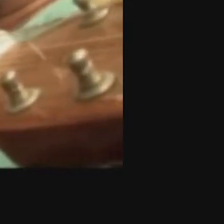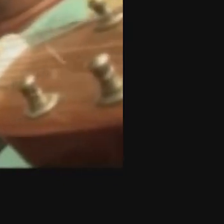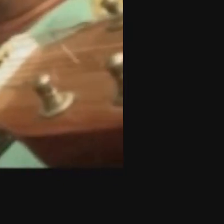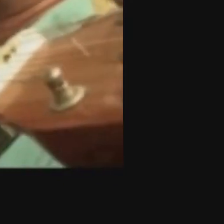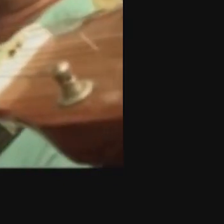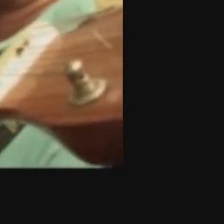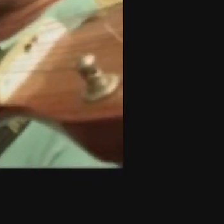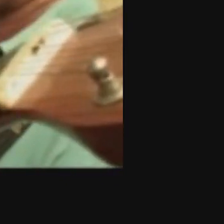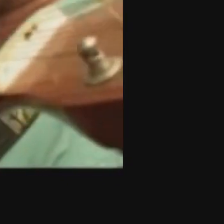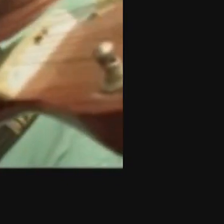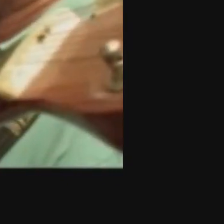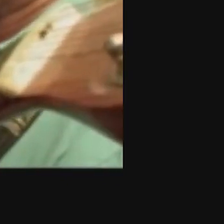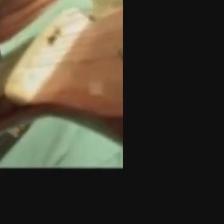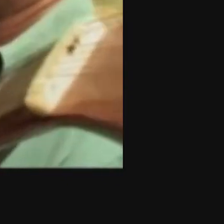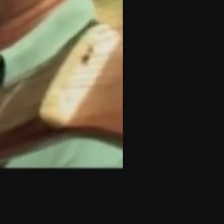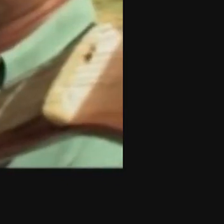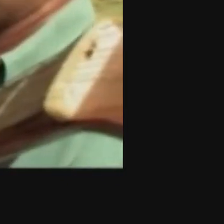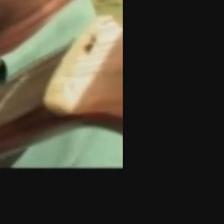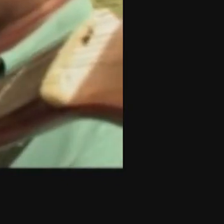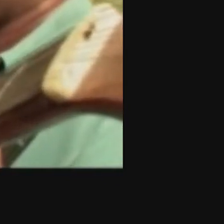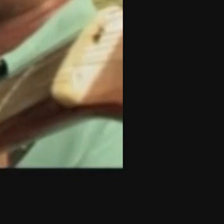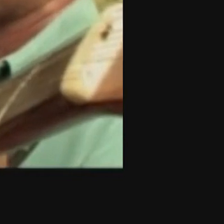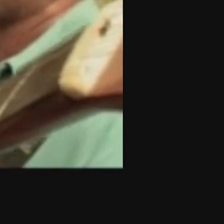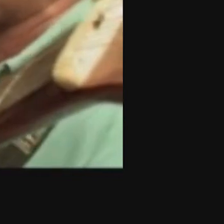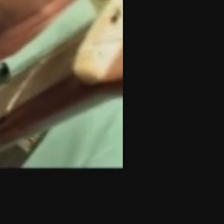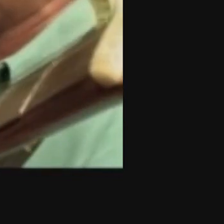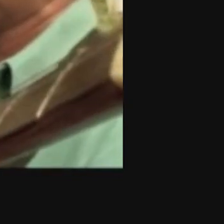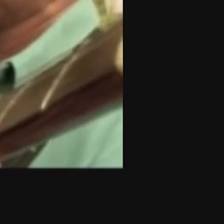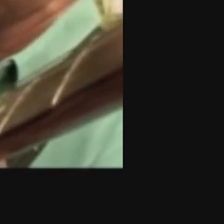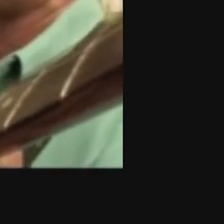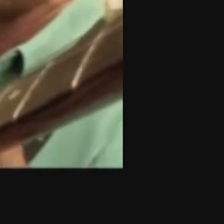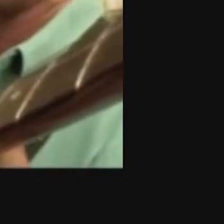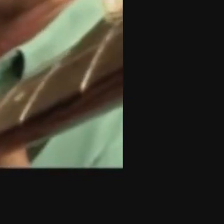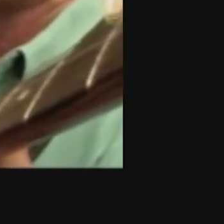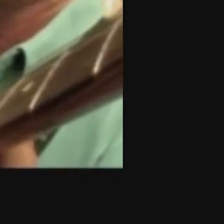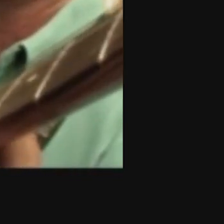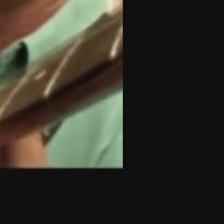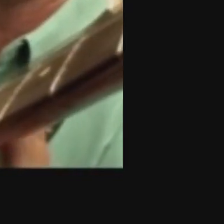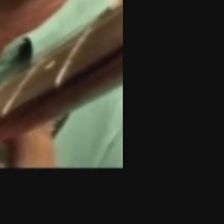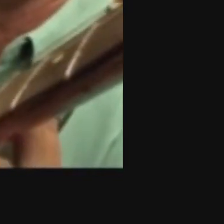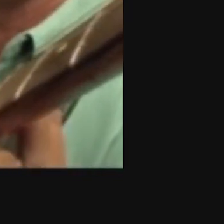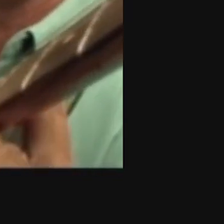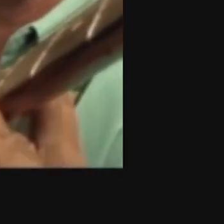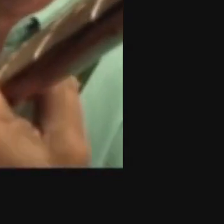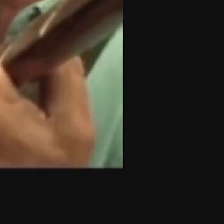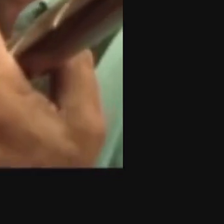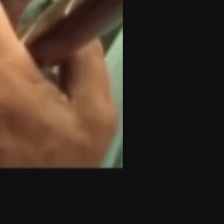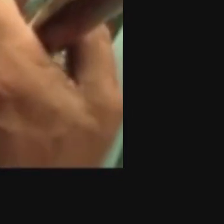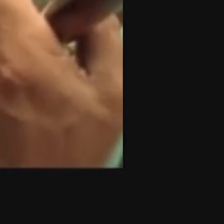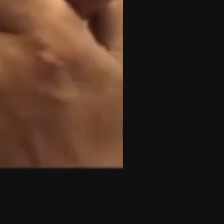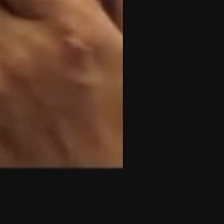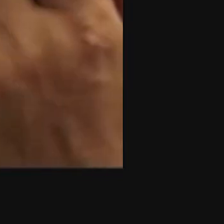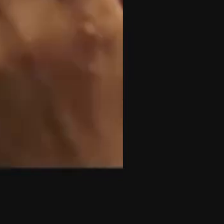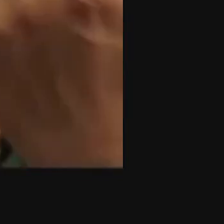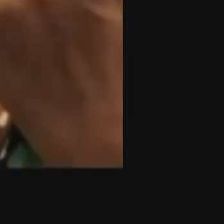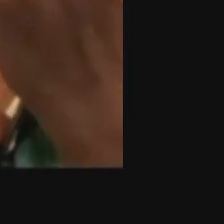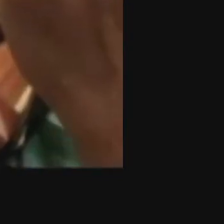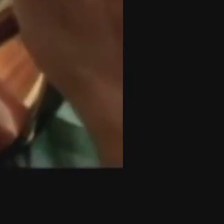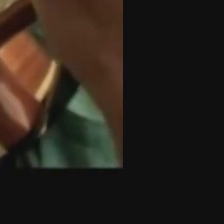dos antigos trovadores, e no Nordeste é a vida dos poetas cantadores.